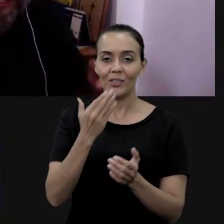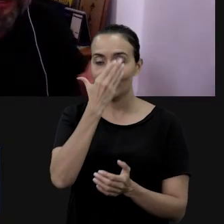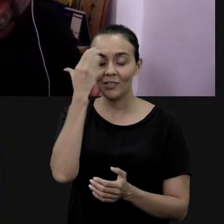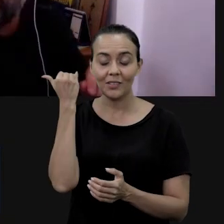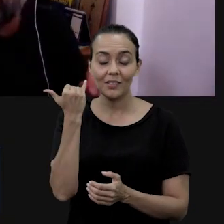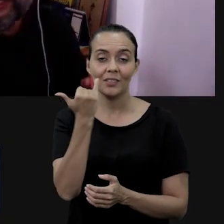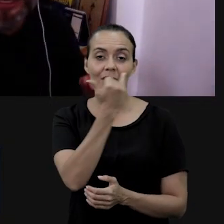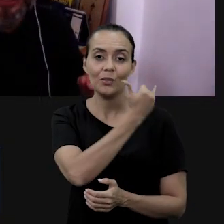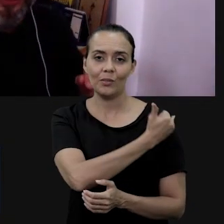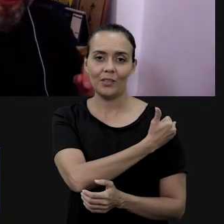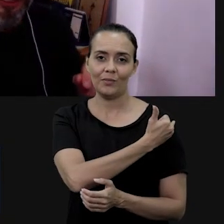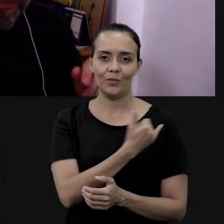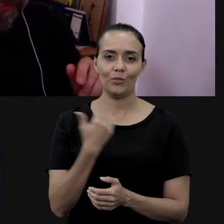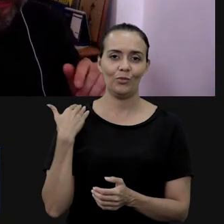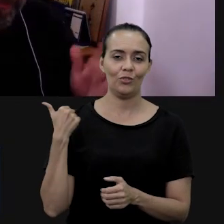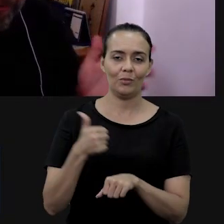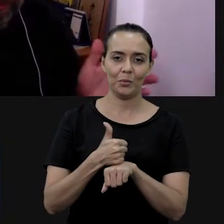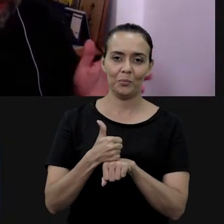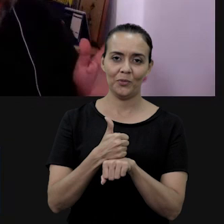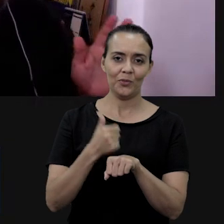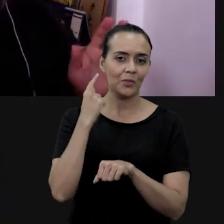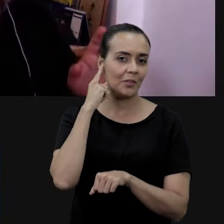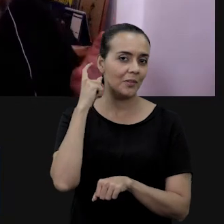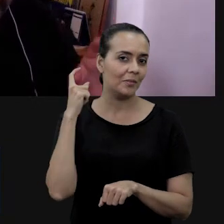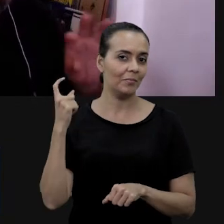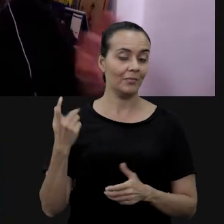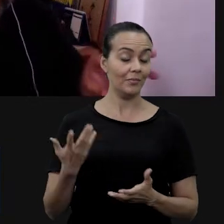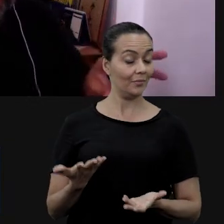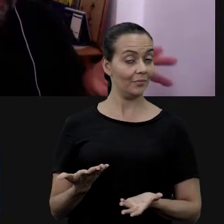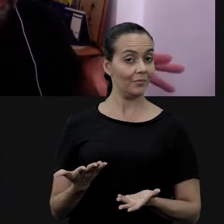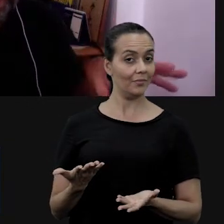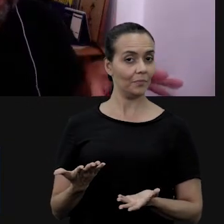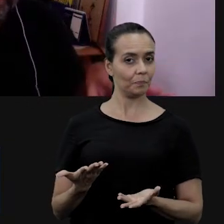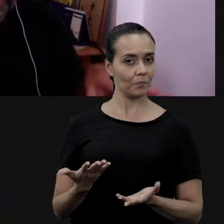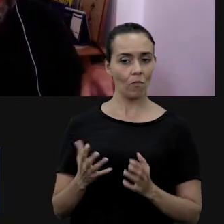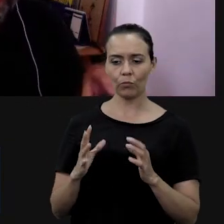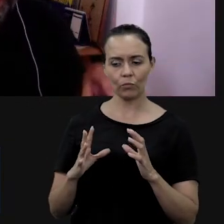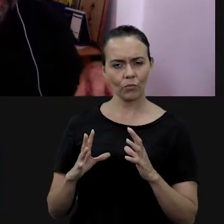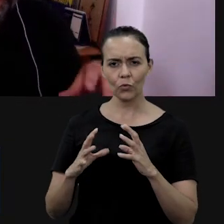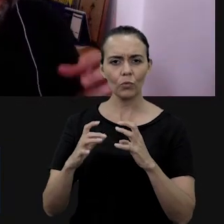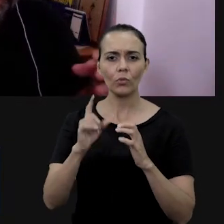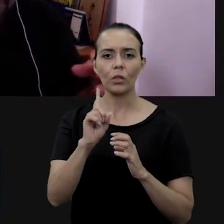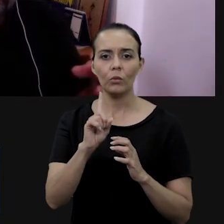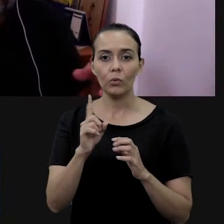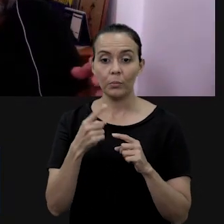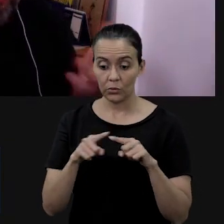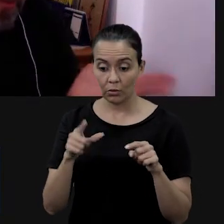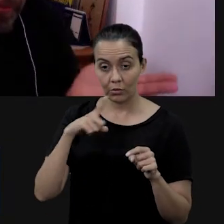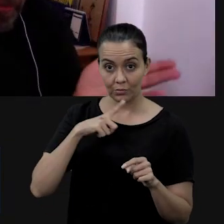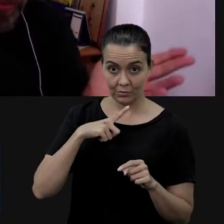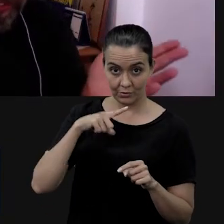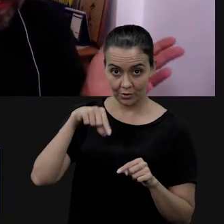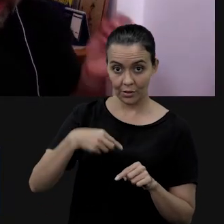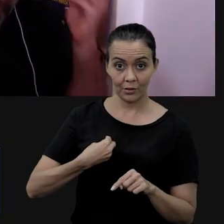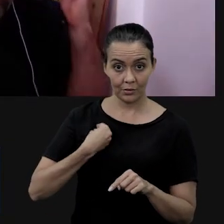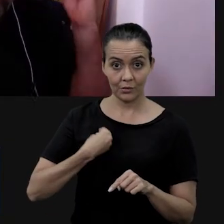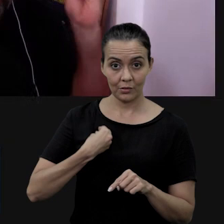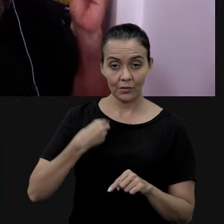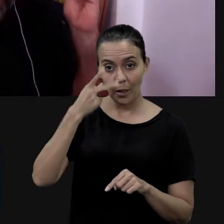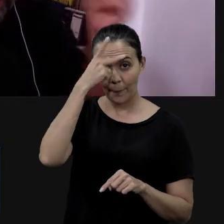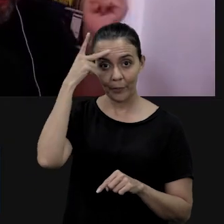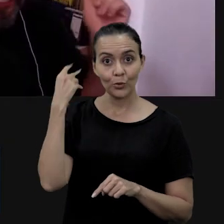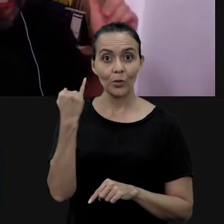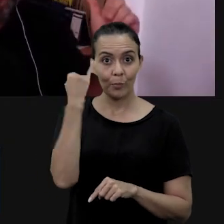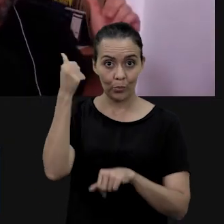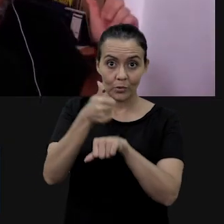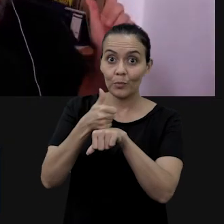teve aquele toque, pô, o cara tá ali, chama ele, tá pronto, é só chamar ele e vir aqui, né? E isso não é uma bronca, é só